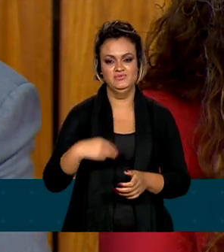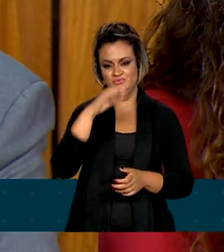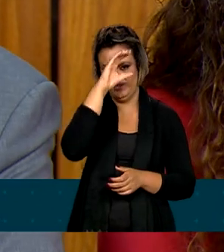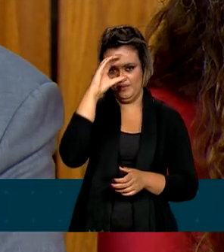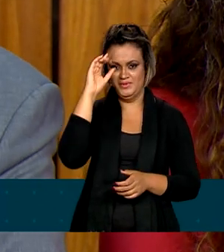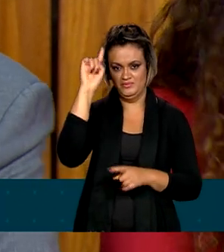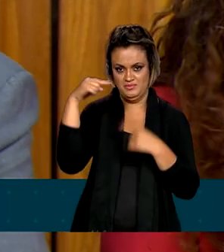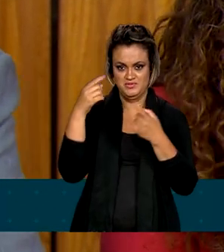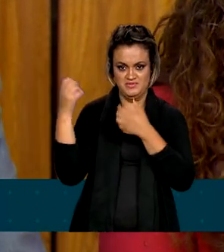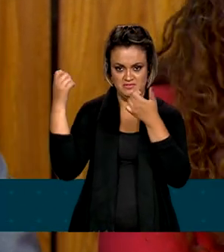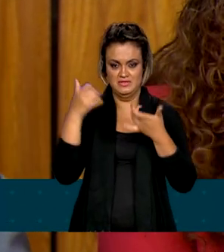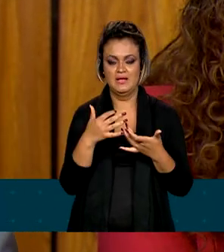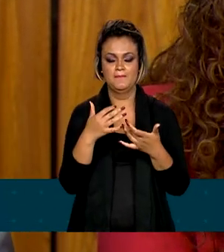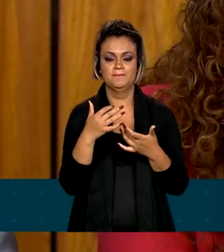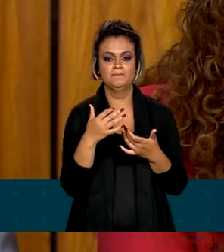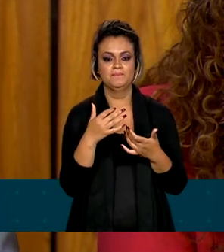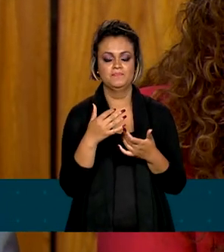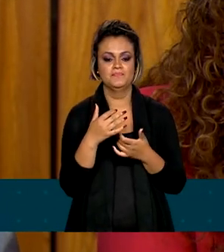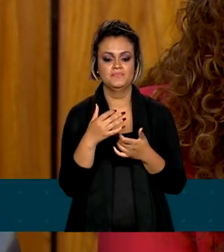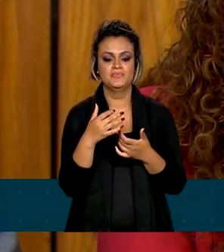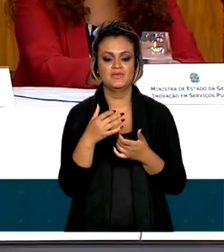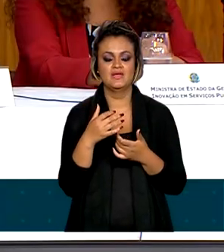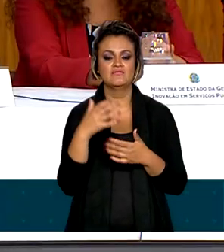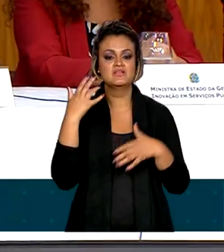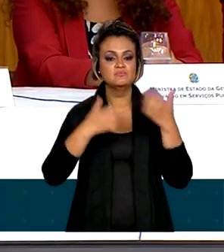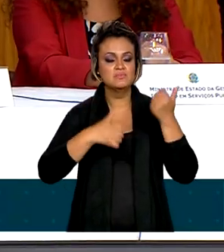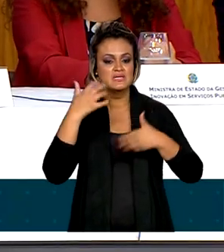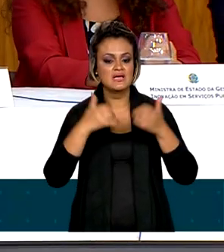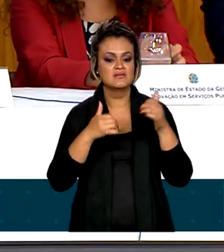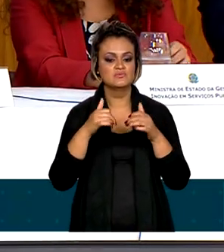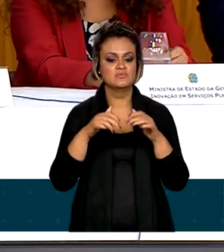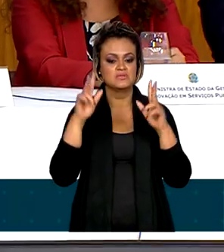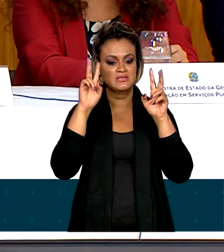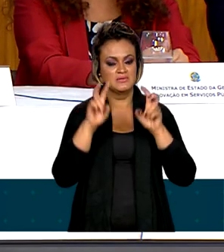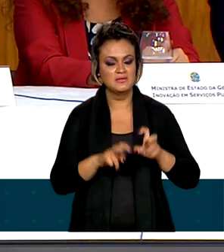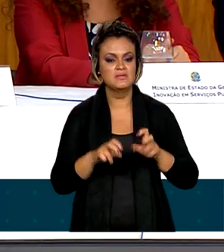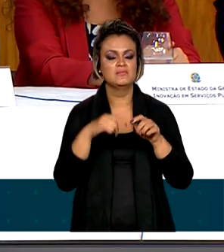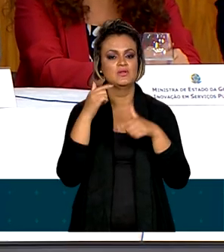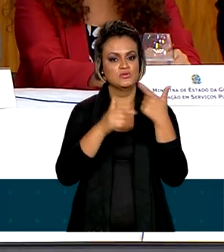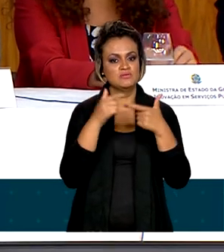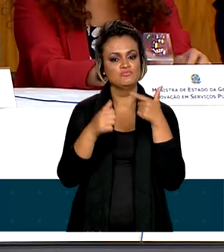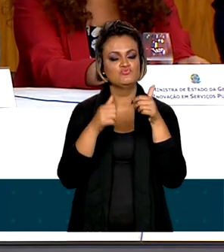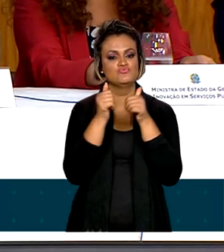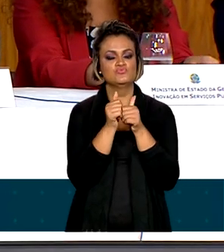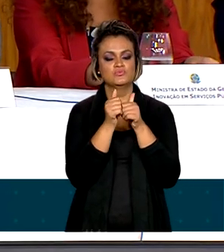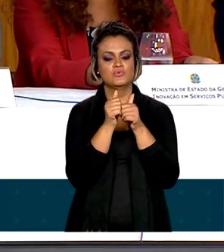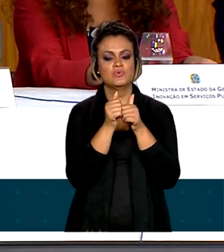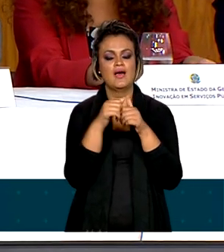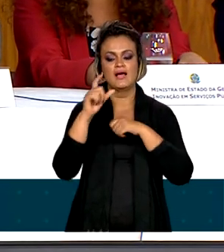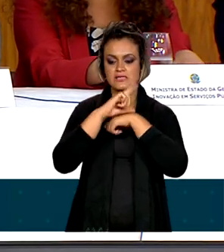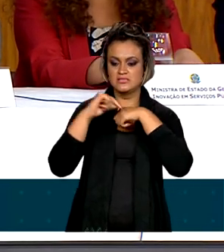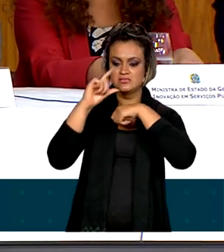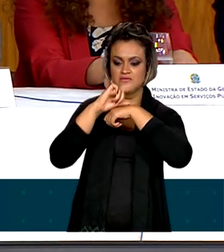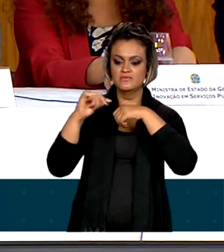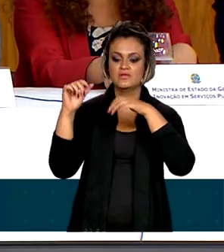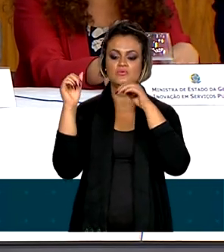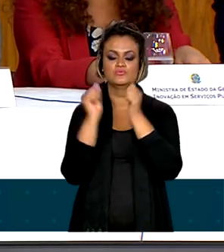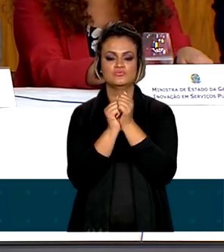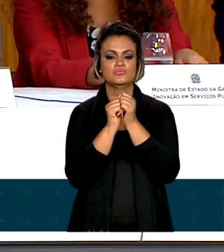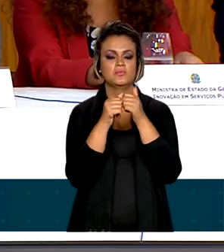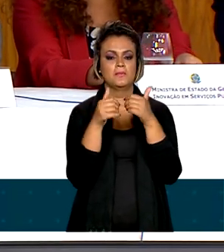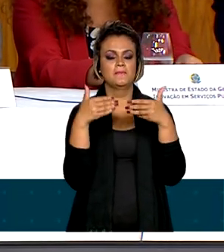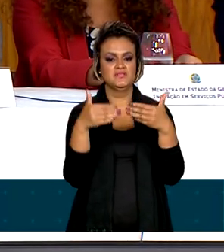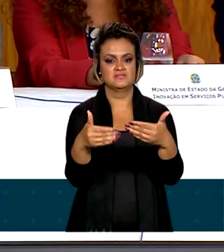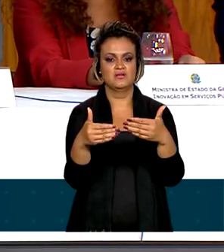fazer uso da palavra daqui a pouco, vai falar sobre isso. Nós estamos conjuntamente, a Casa Civil, junto com o Ministério